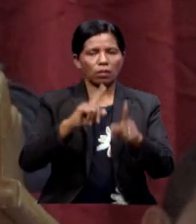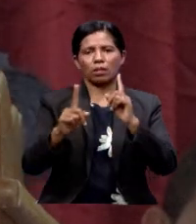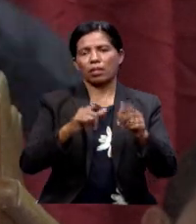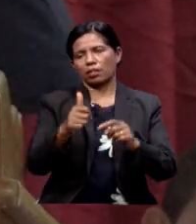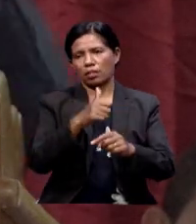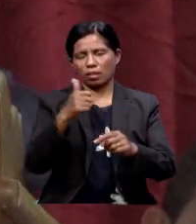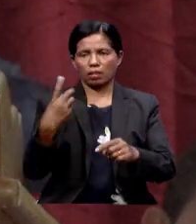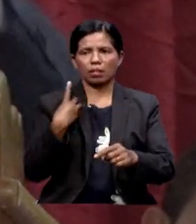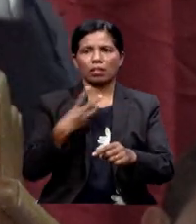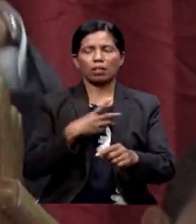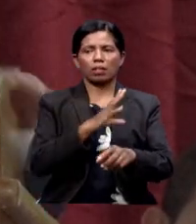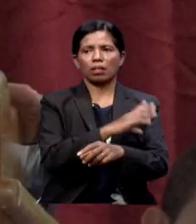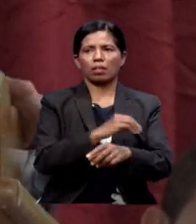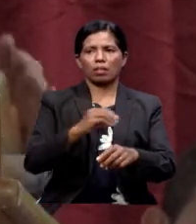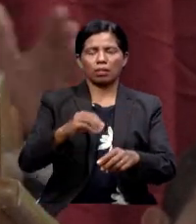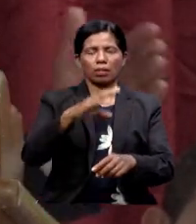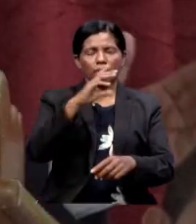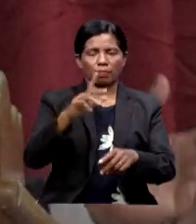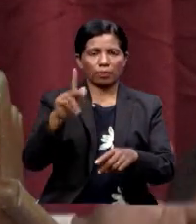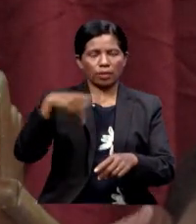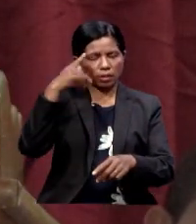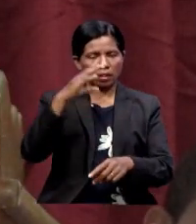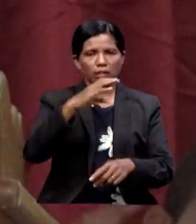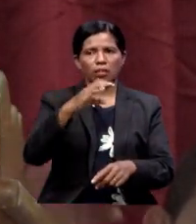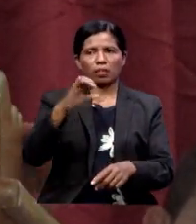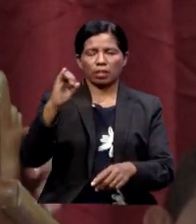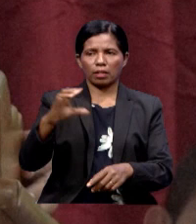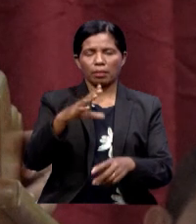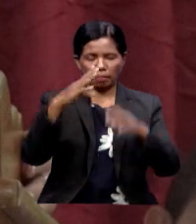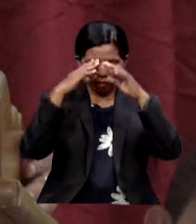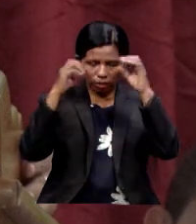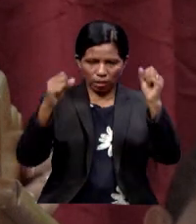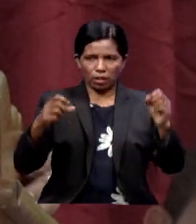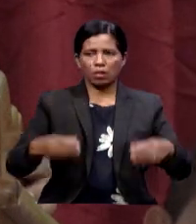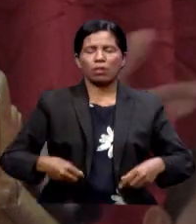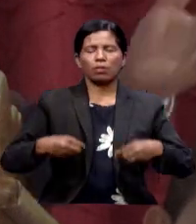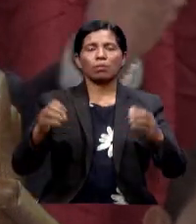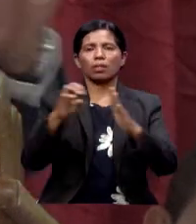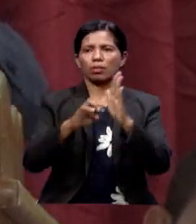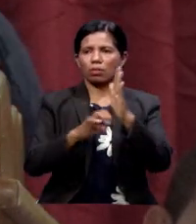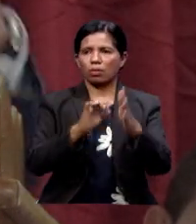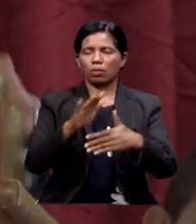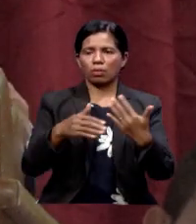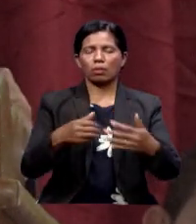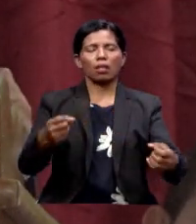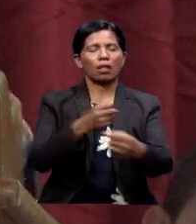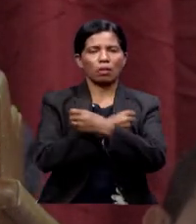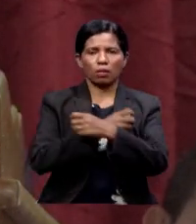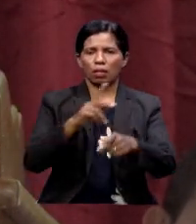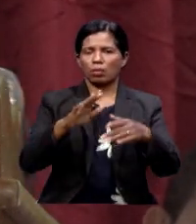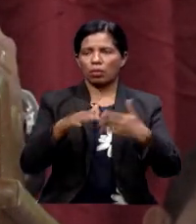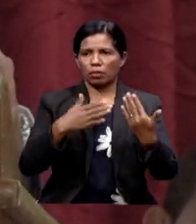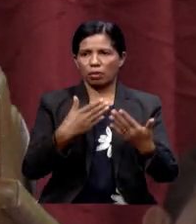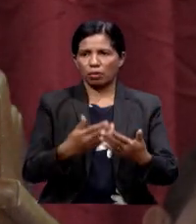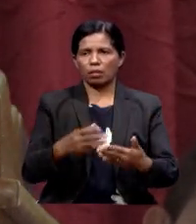ke fatin presa, kuliah sesini tu kuliah negos. Nego espera presiden leh tu dari letan force fit struktur toma. Aku ke mahotu.